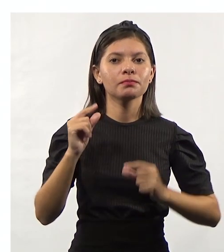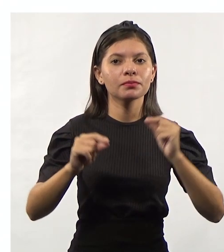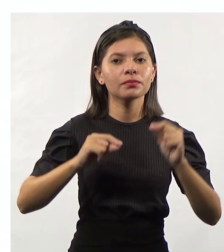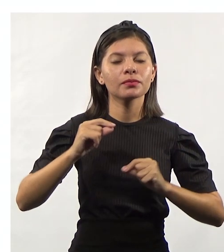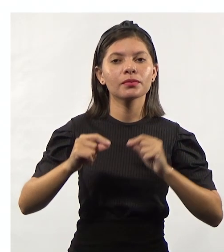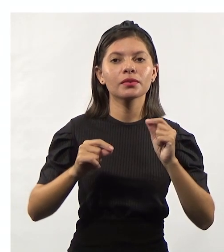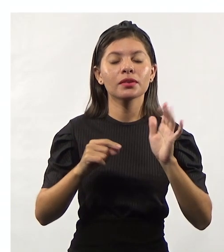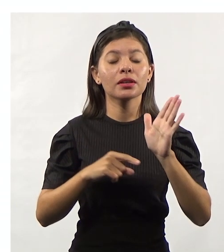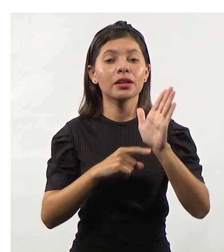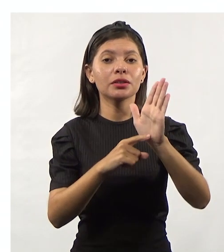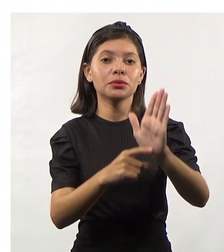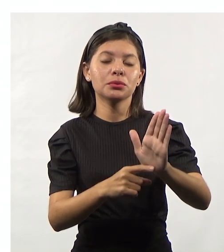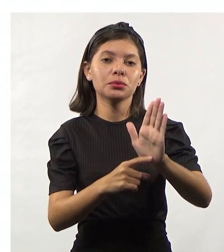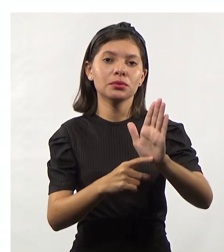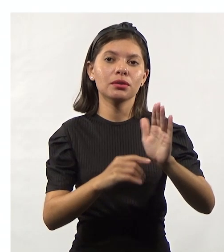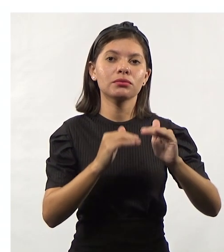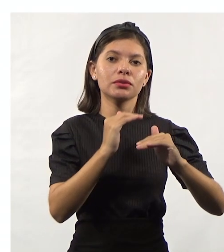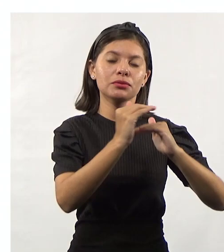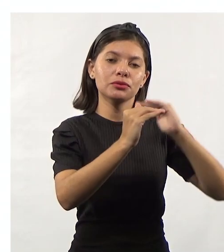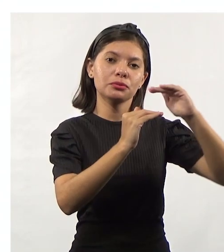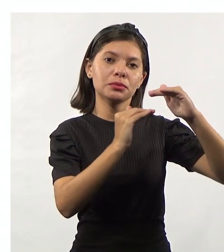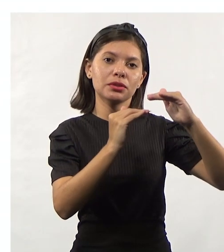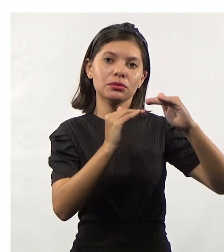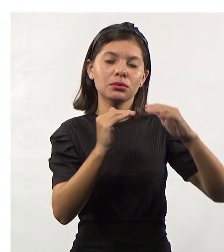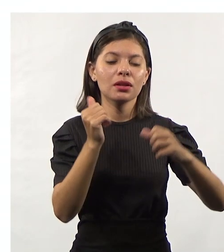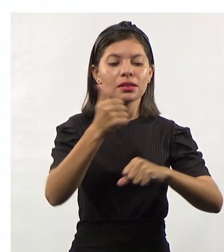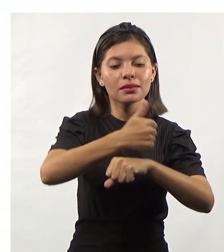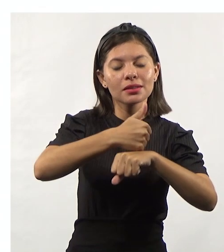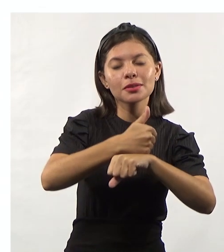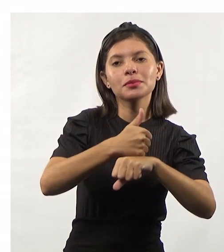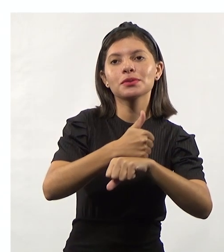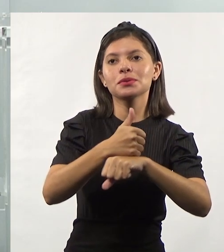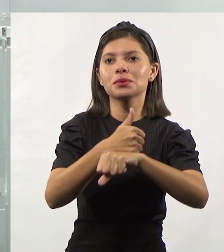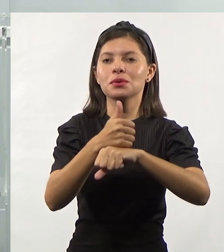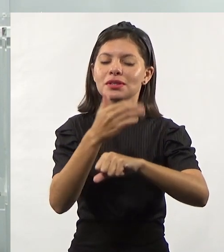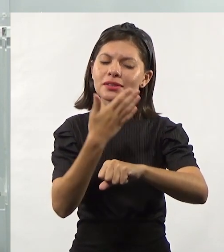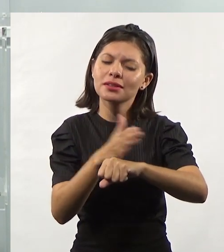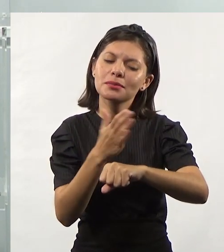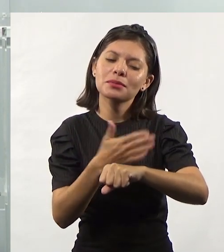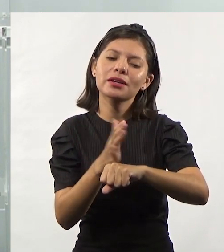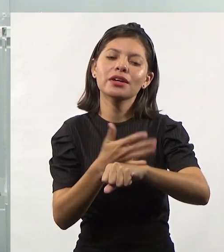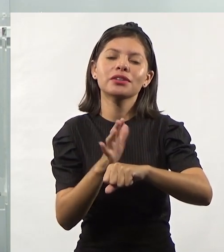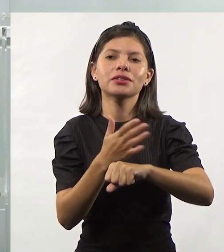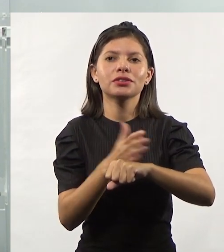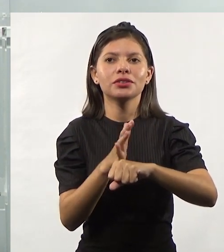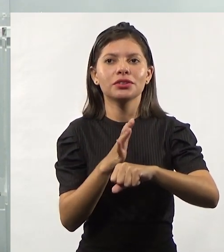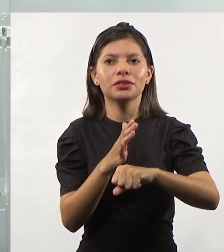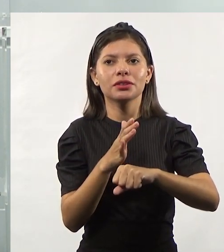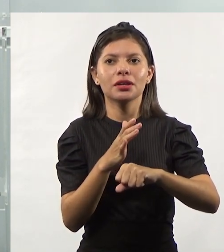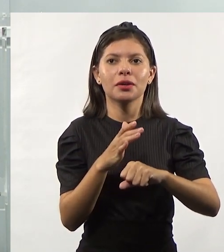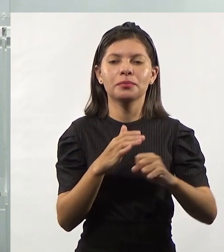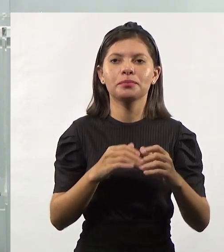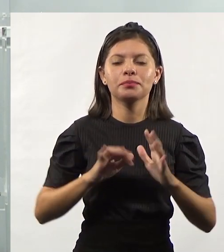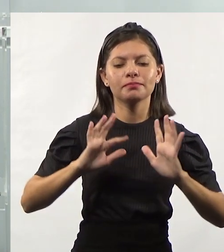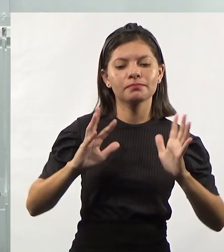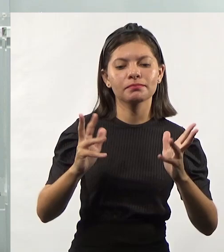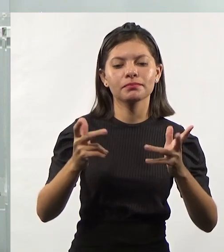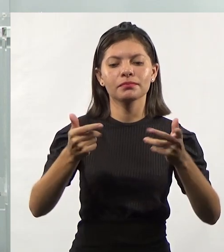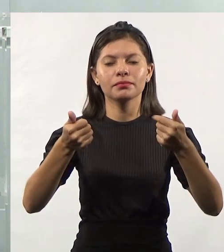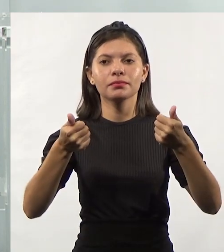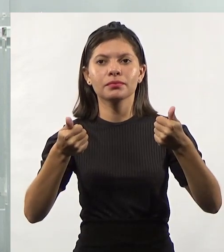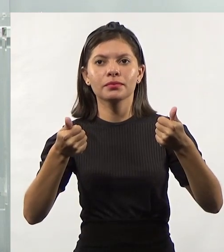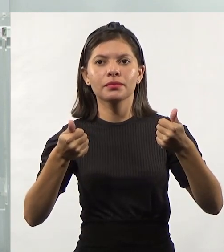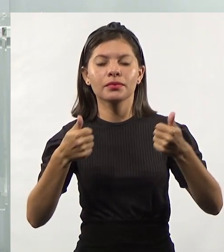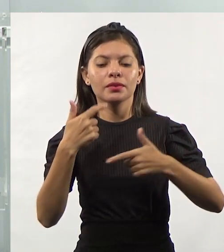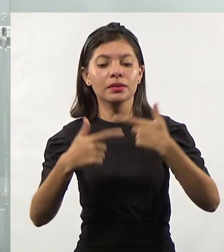de possibilitar o desenvolvimento de talentos, treinando as pessoas, capacitando para que elas possam exercer